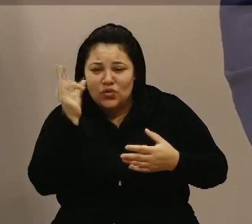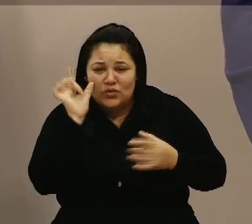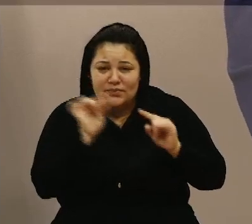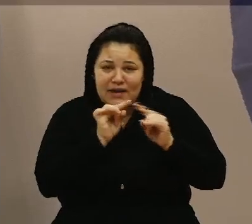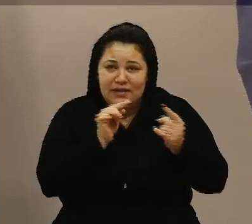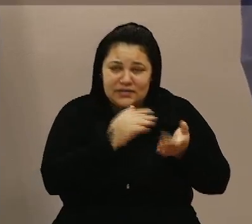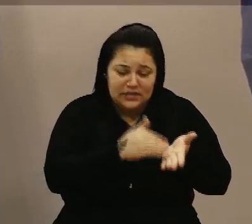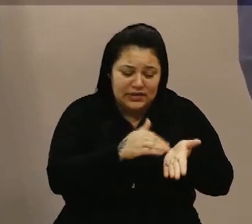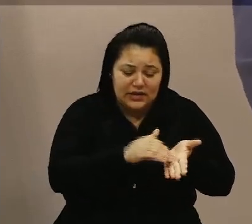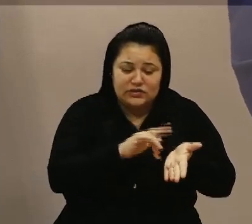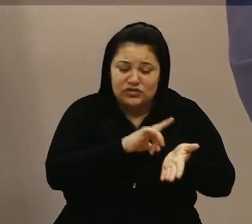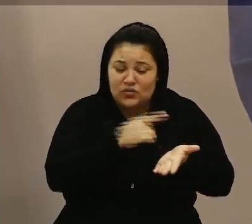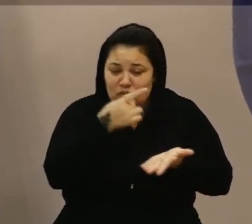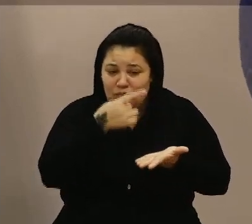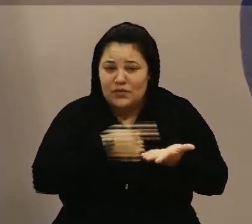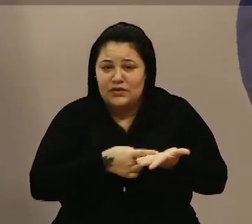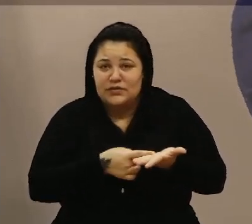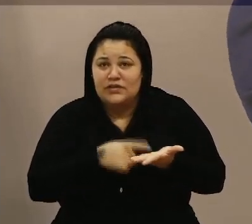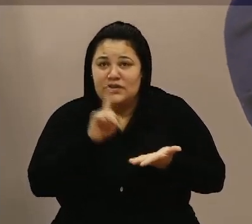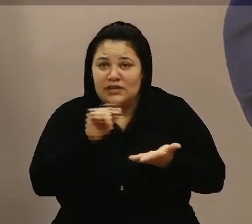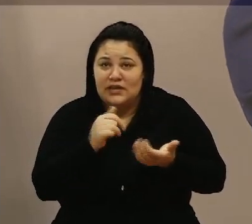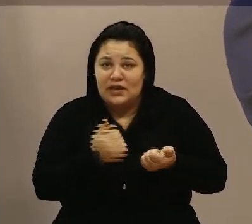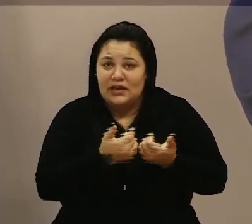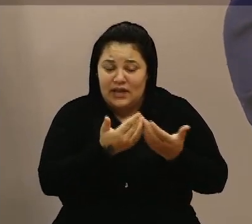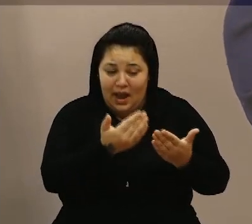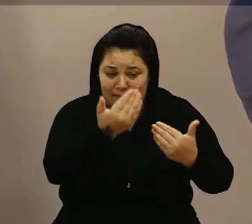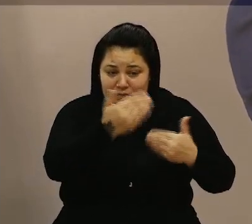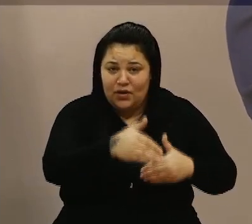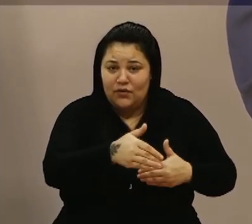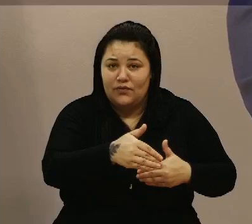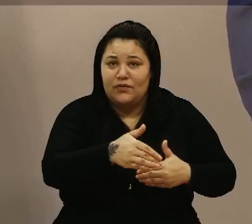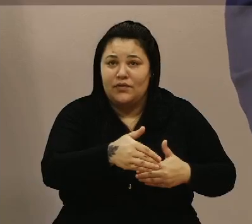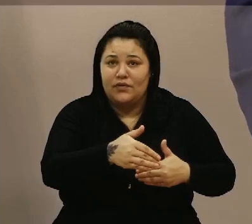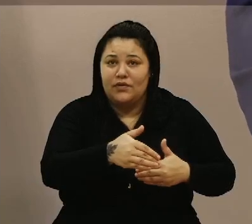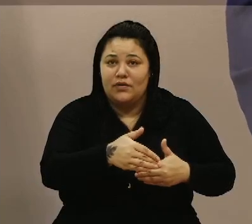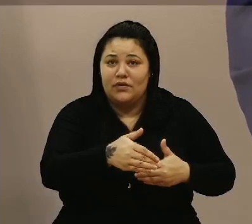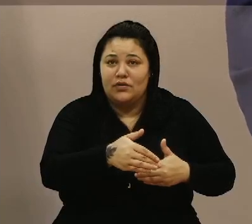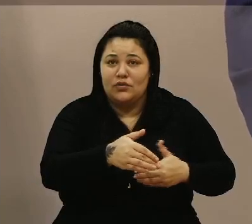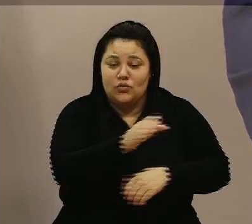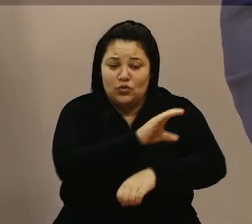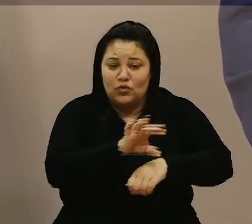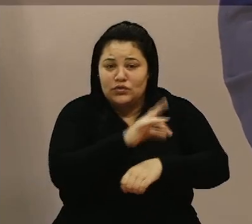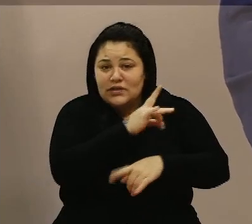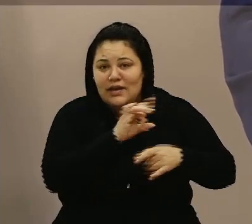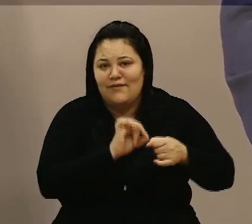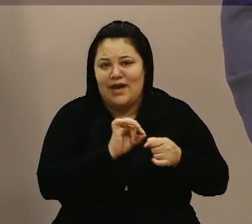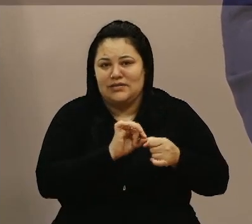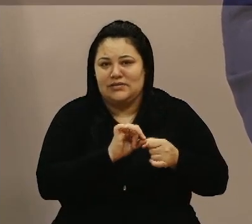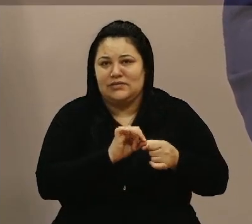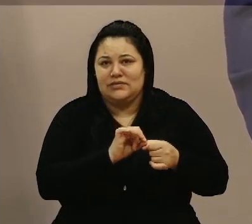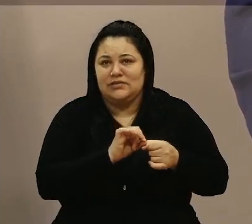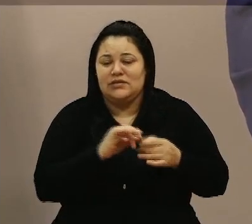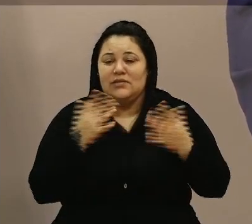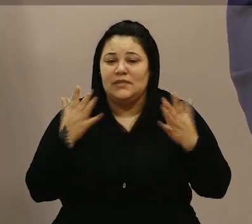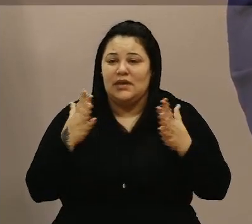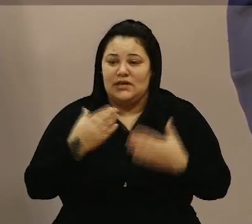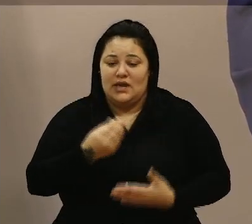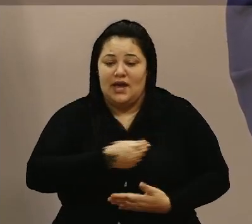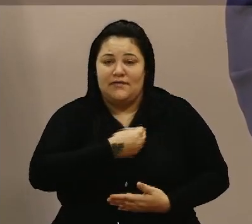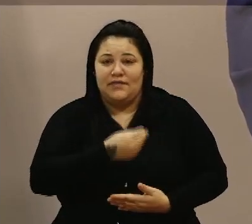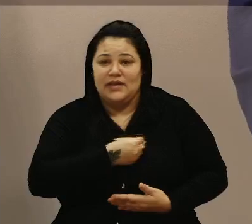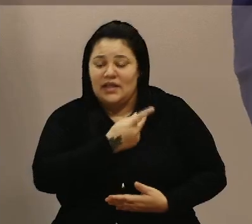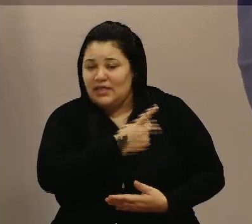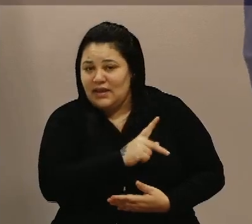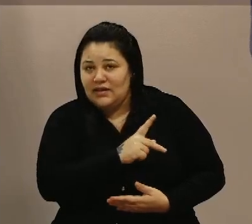compromisso inadiável ontem, que era prestar prova ao curso que ele faz. E parabenizar a vinda do Alfonso